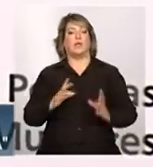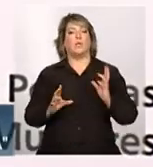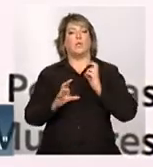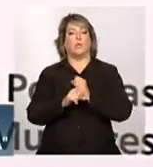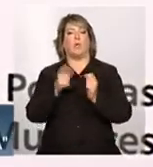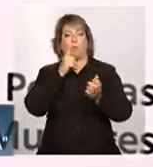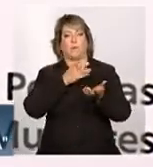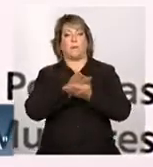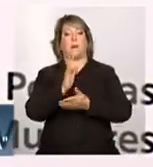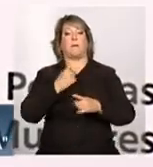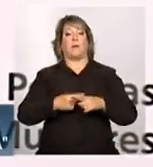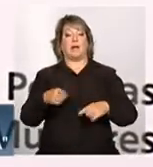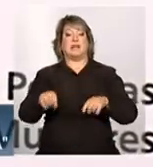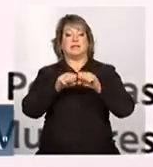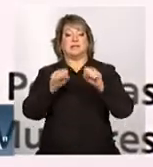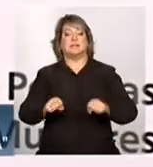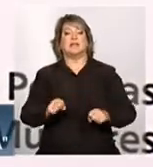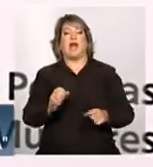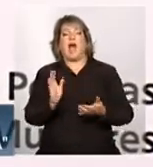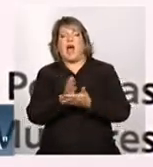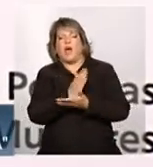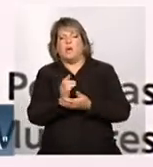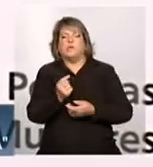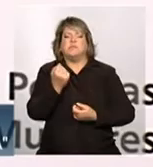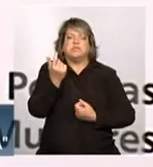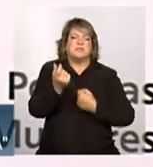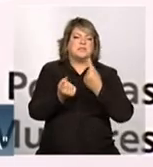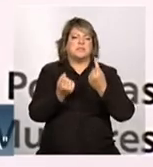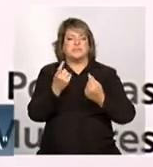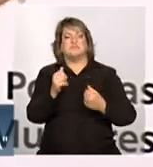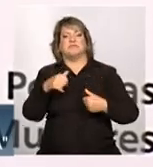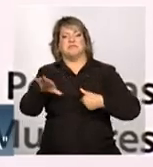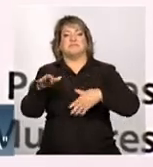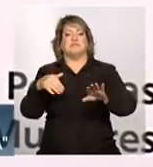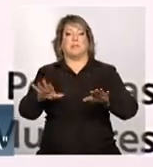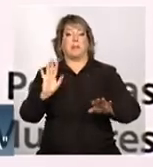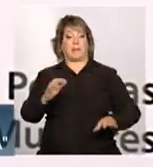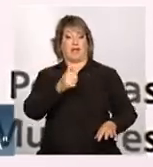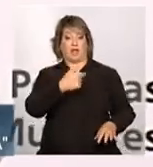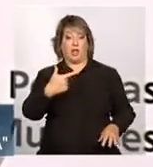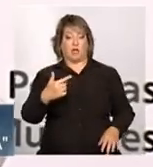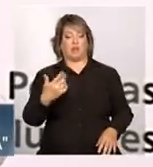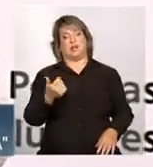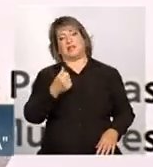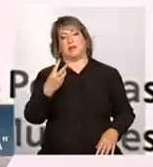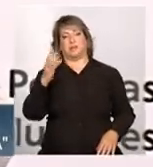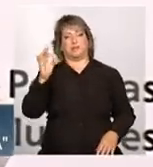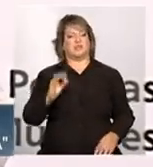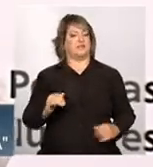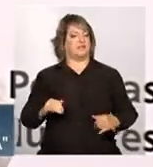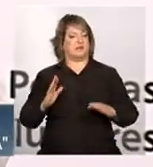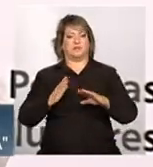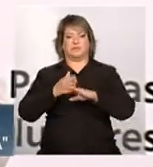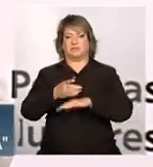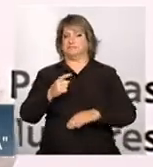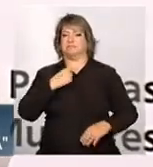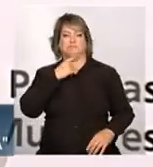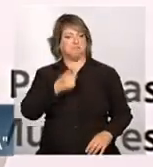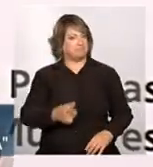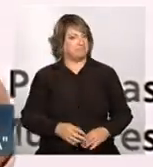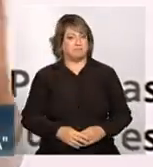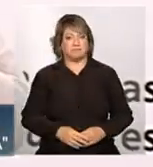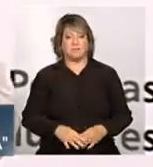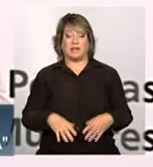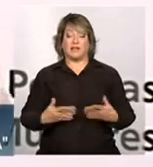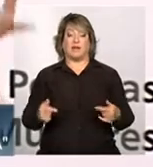passa, porque o sistema deixa passar algumas, mas não vai passar mais de 12, 13%, a depender, né, de casos individuais. Então,